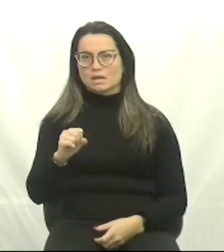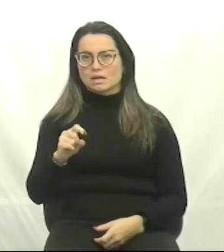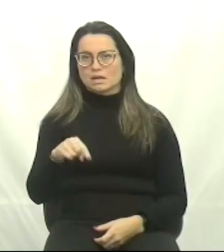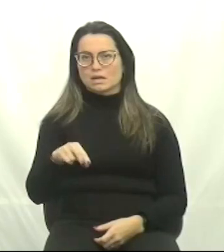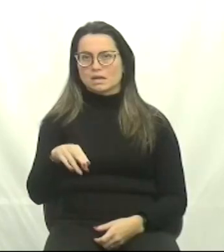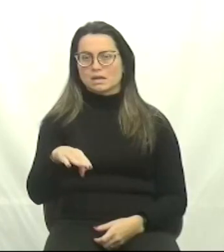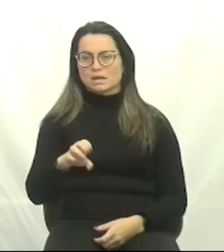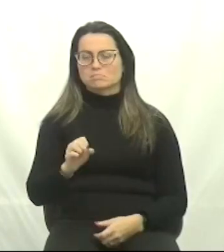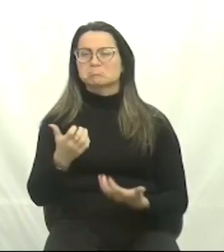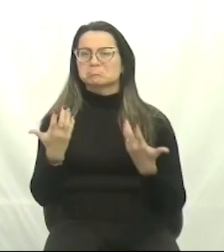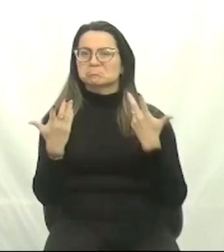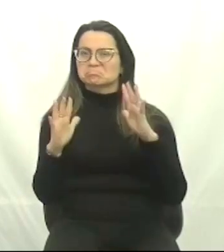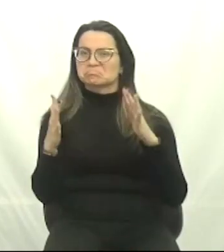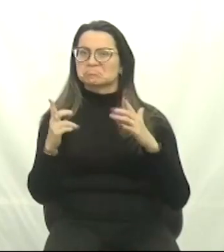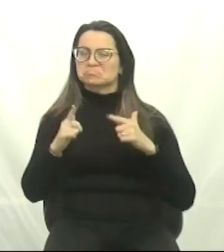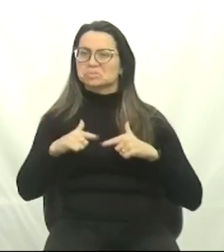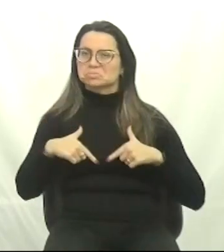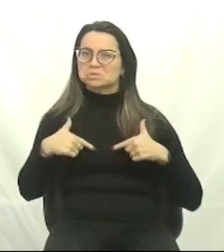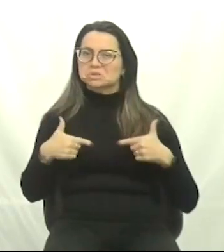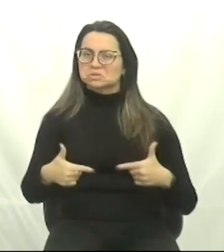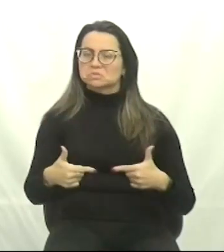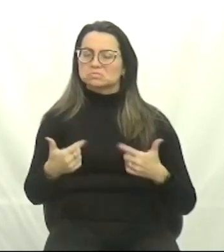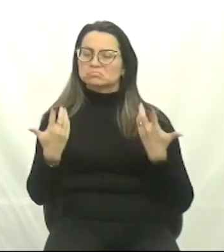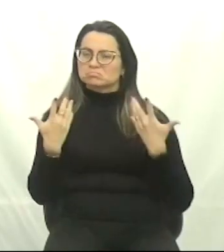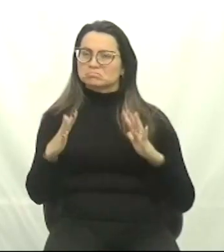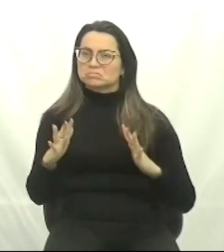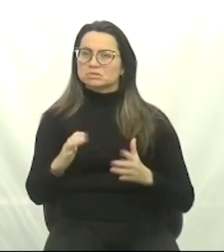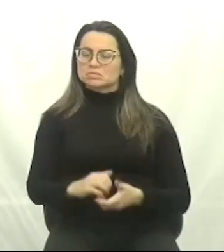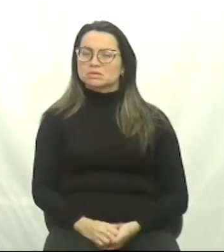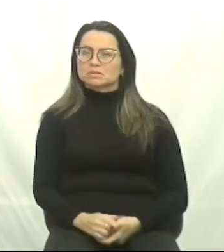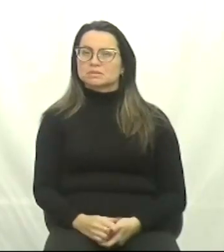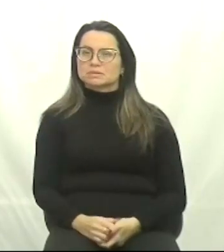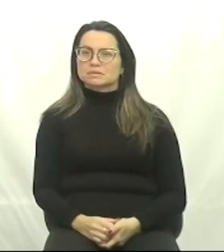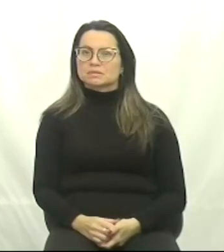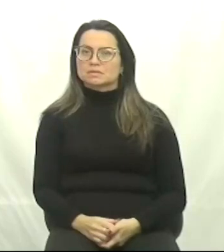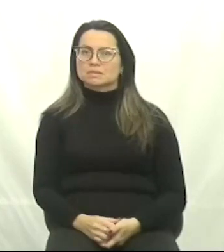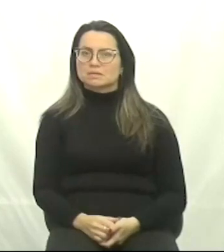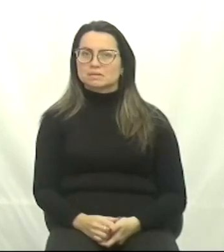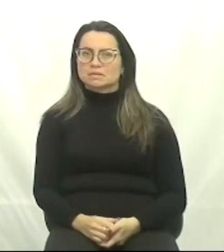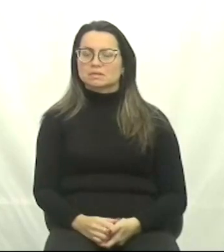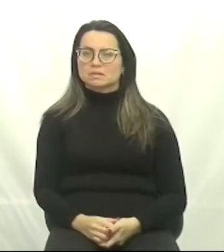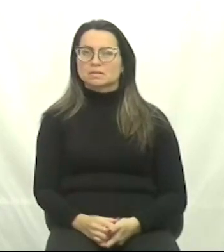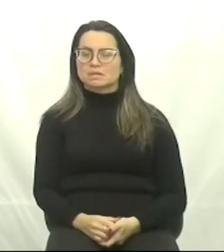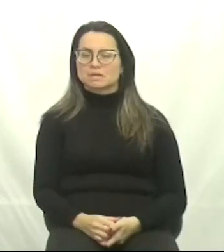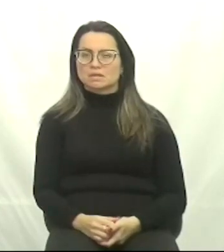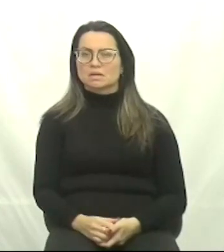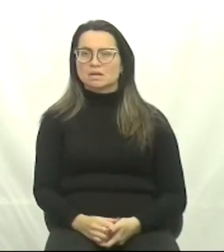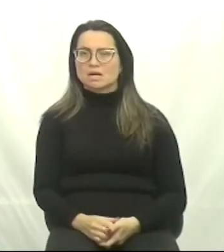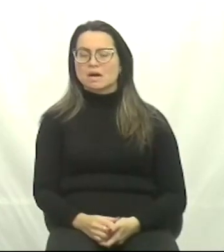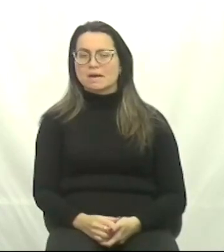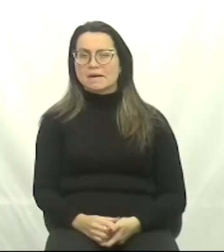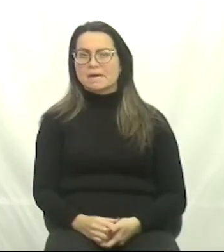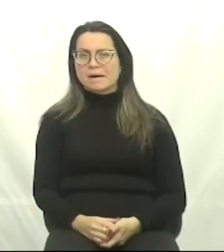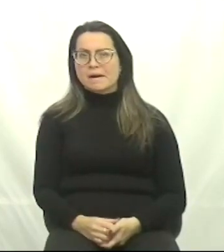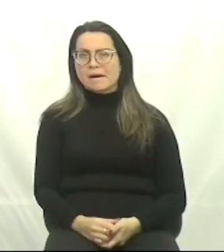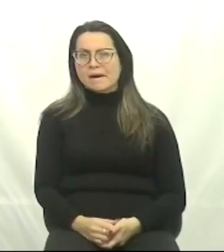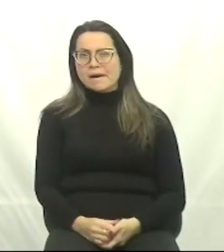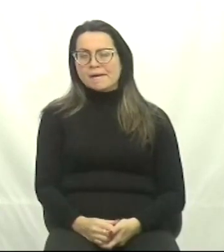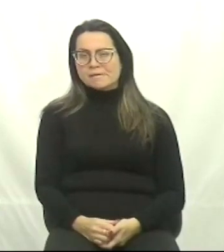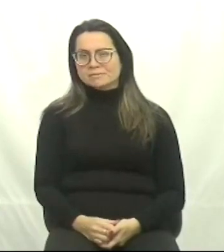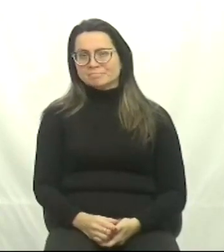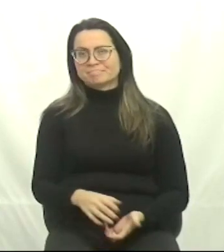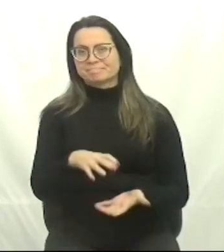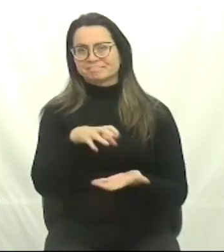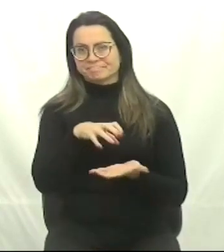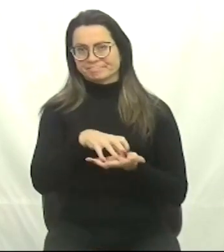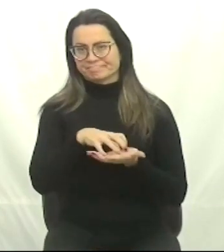parabéns por a sua atitude, por esse requerimento. A unidade da Santa Bárbara é um problema, mas nós